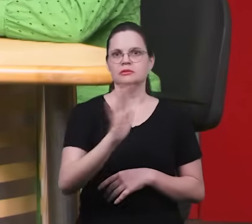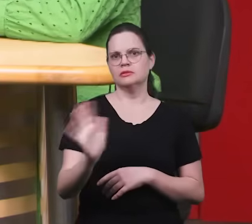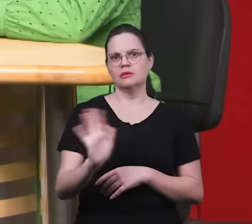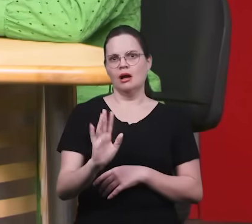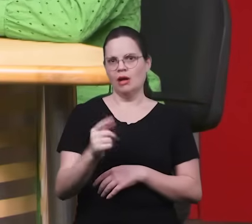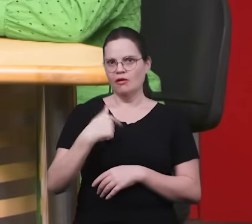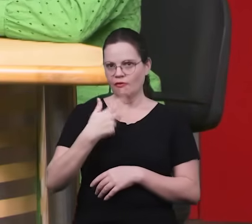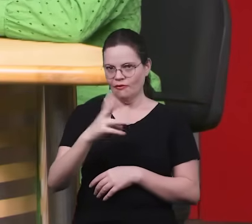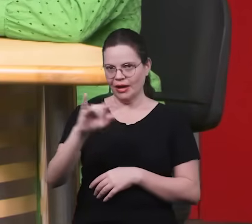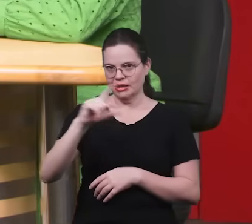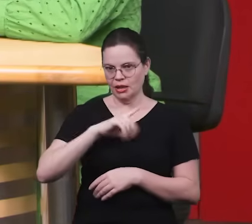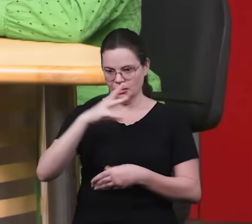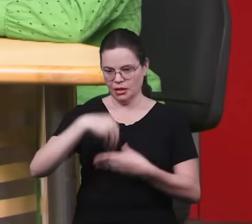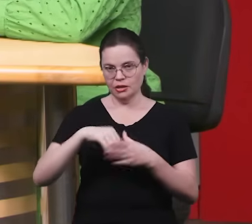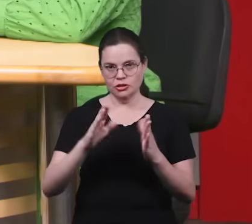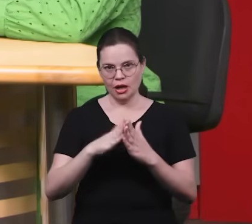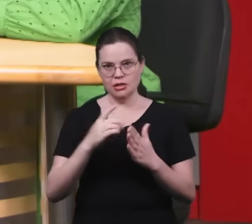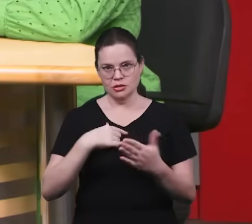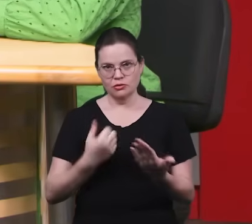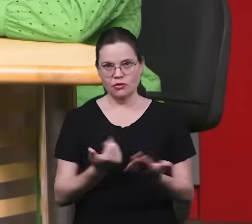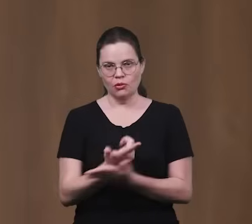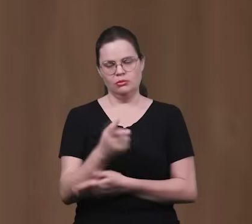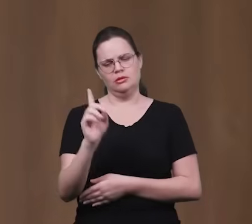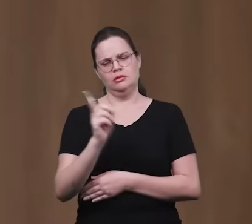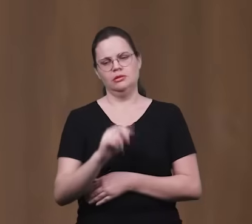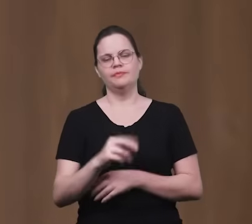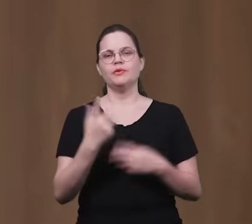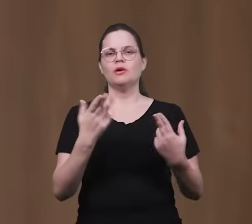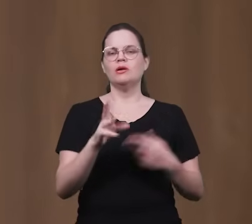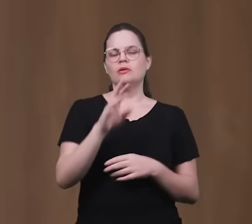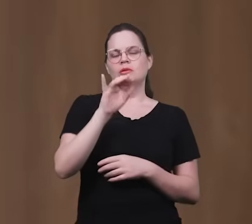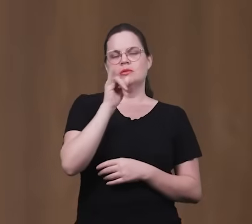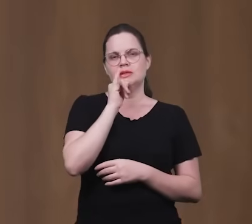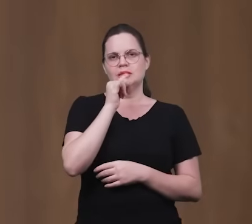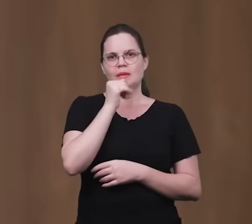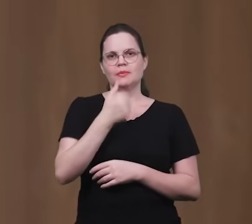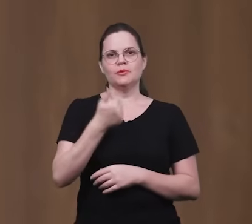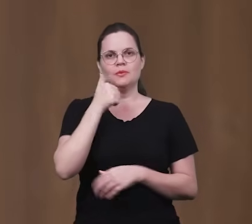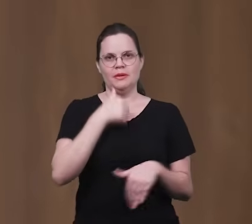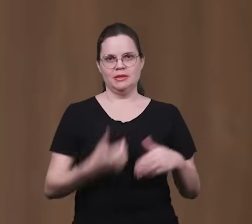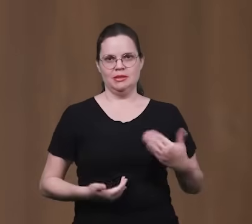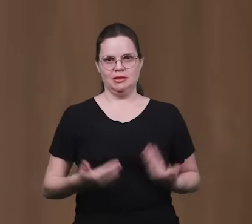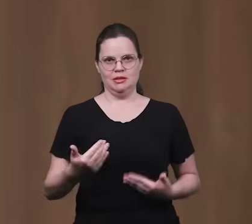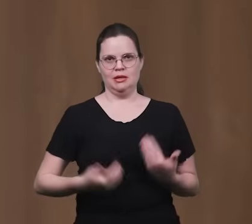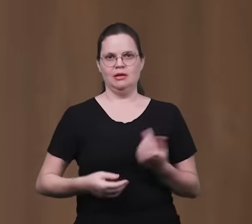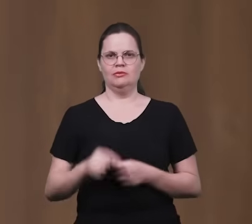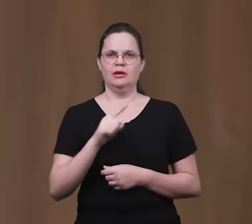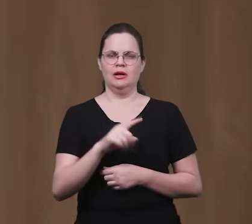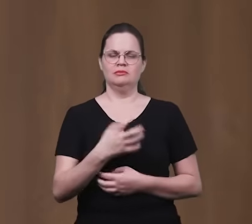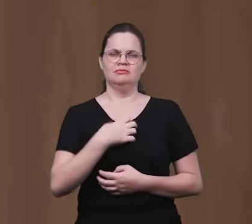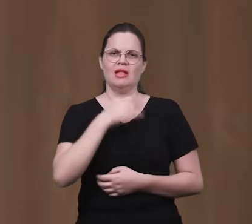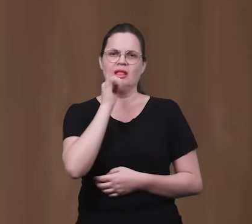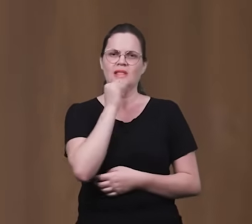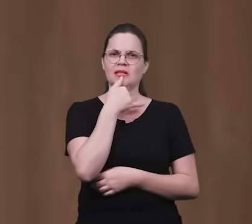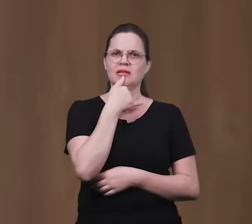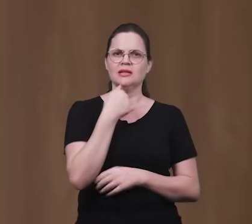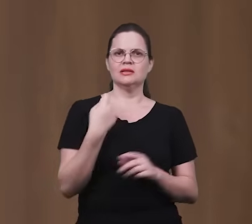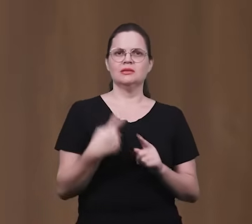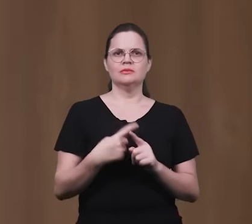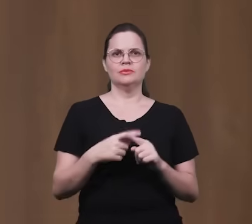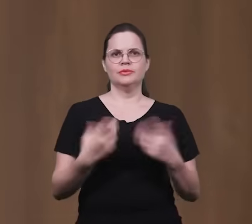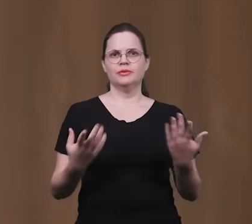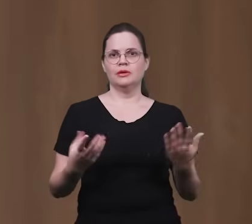eu tenho um exemplo, né, de uma colega, uma irmã nossa, que ela estava muito triste, falando que